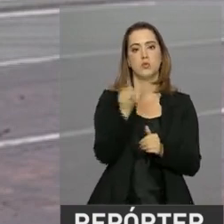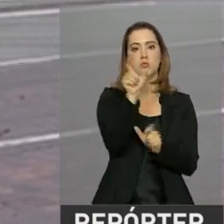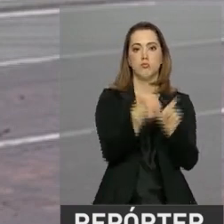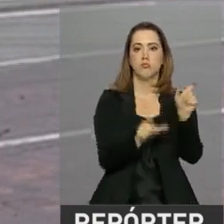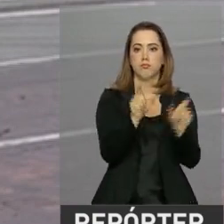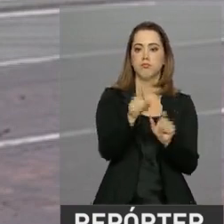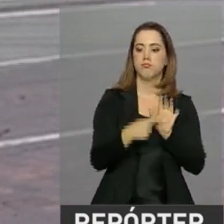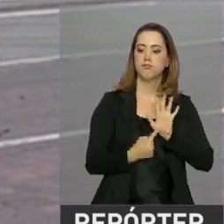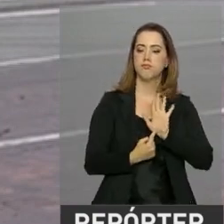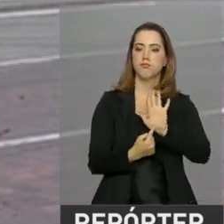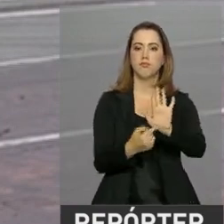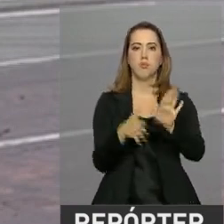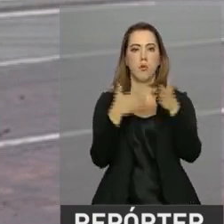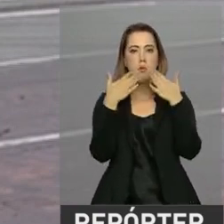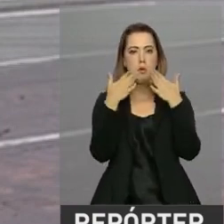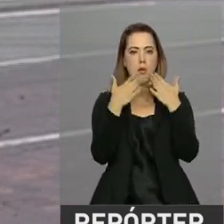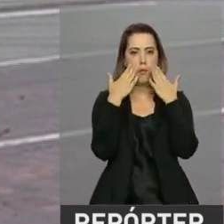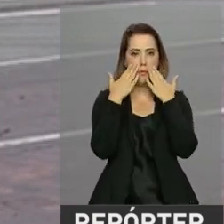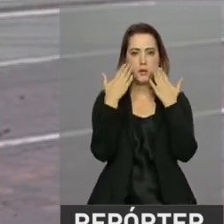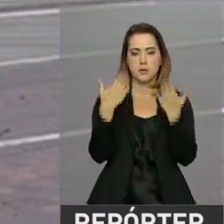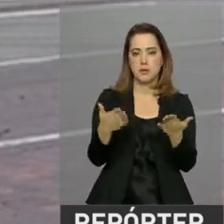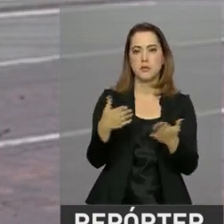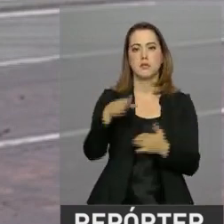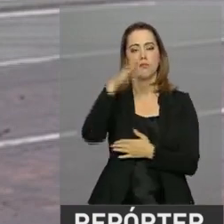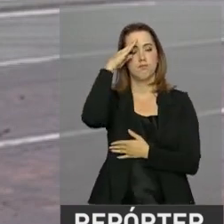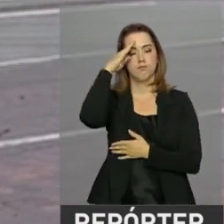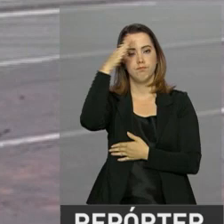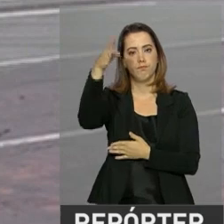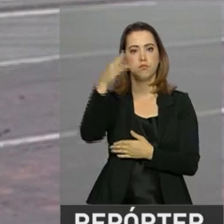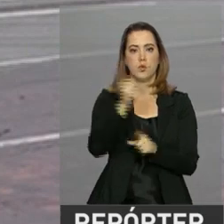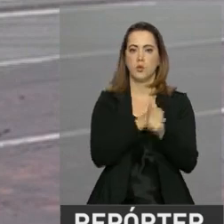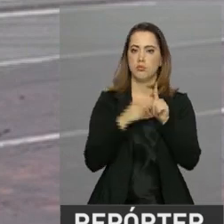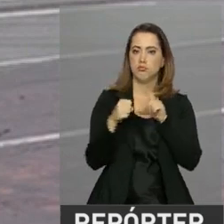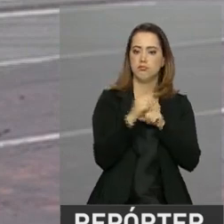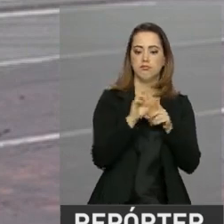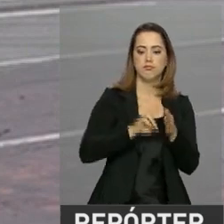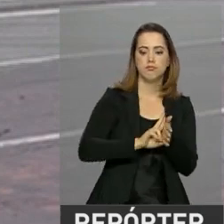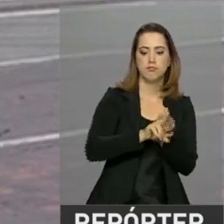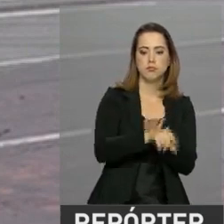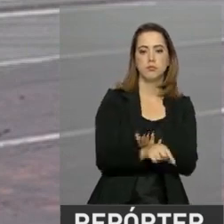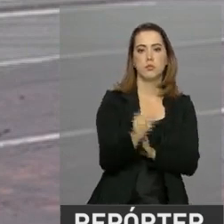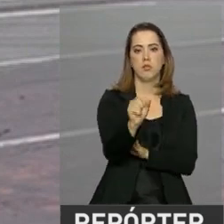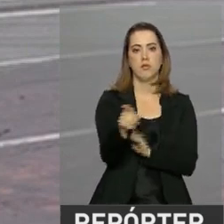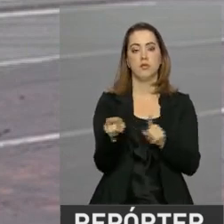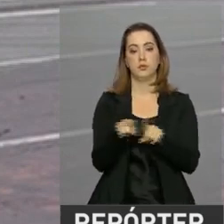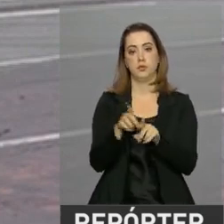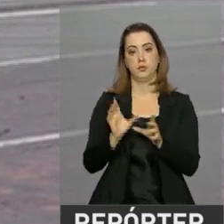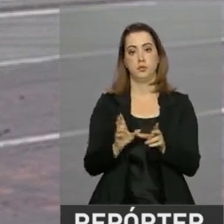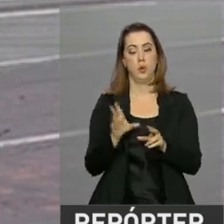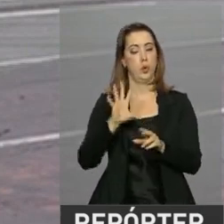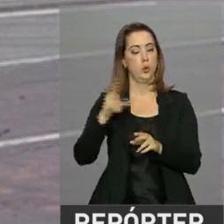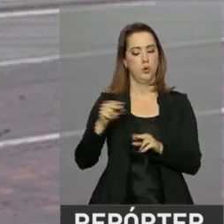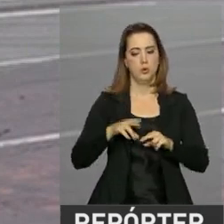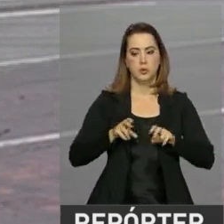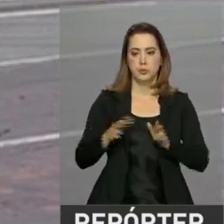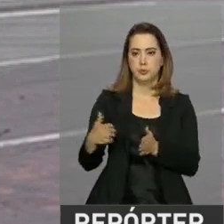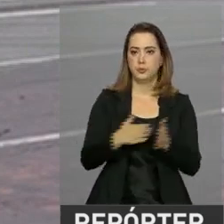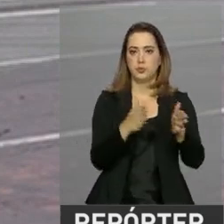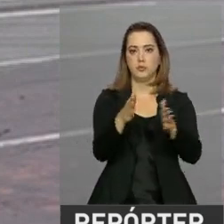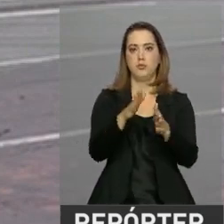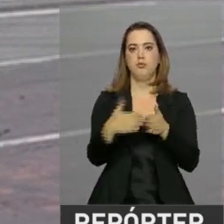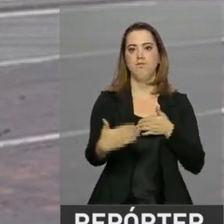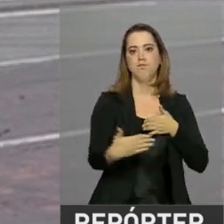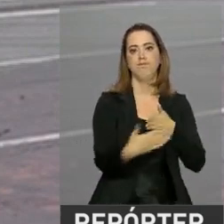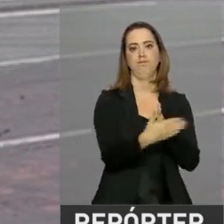apresentações entre civis estudantes e militares todas as ruas em torno do Sambódromo do a devem estar